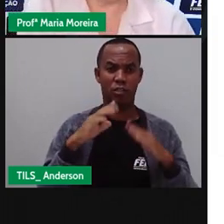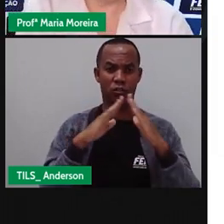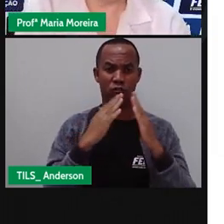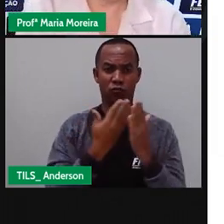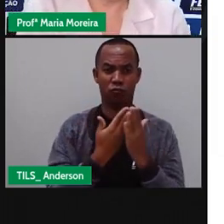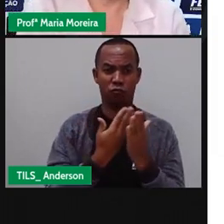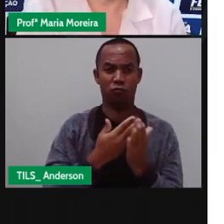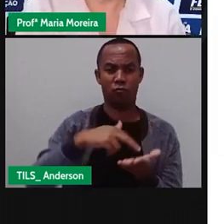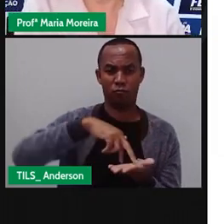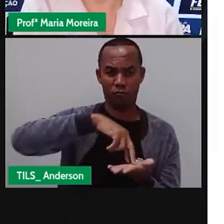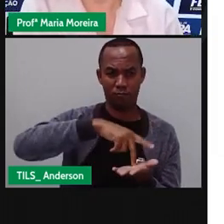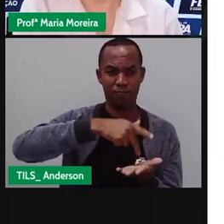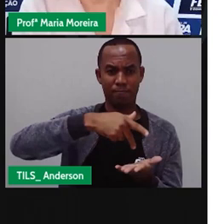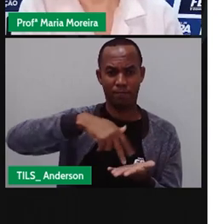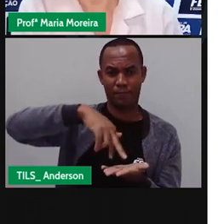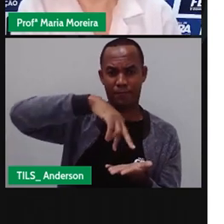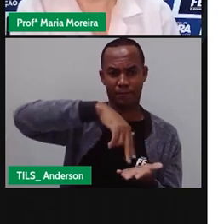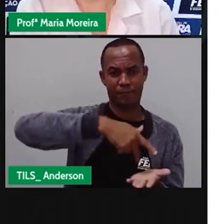balé?